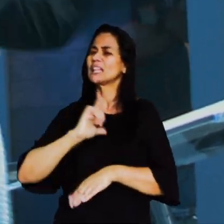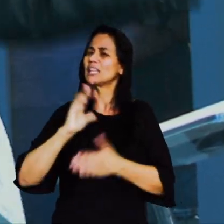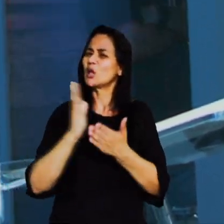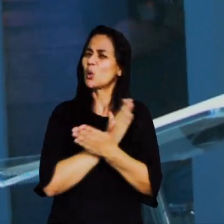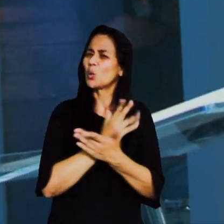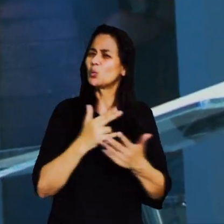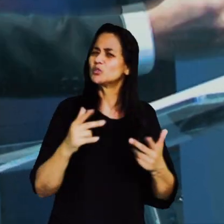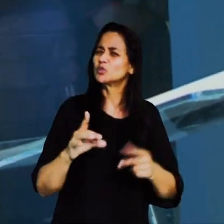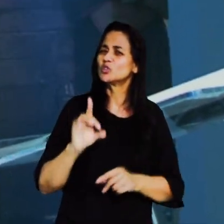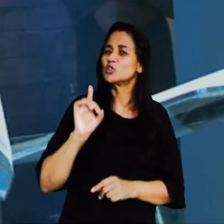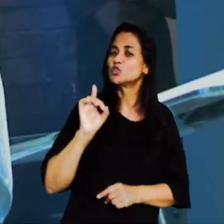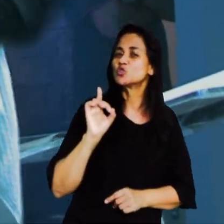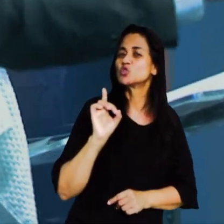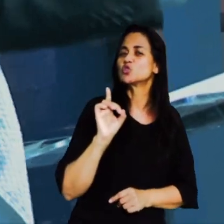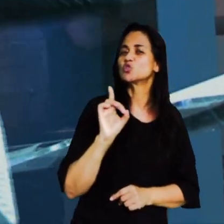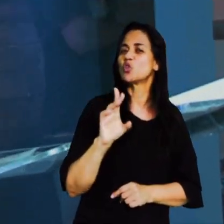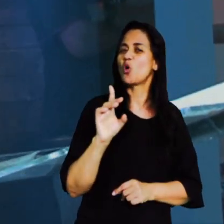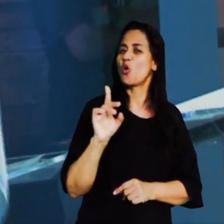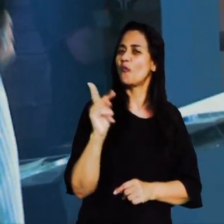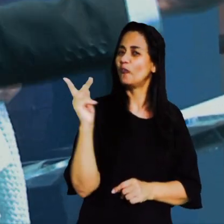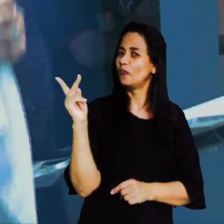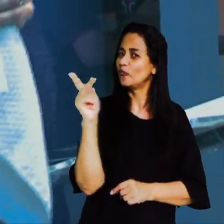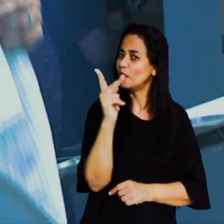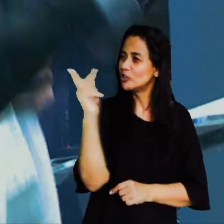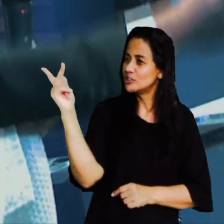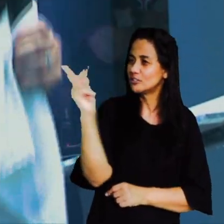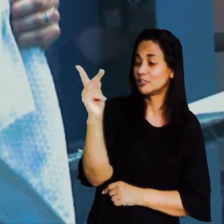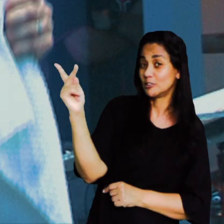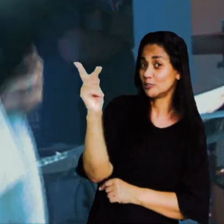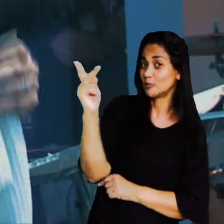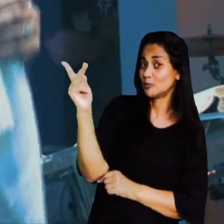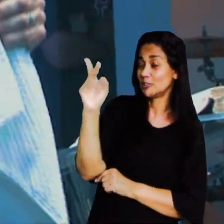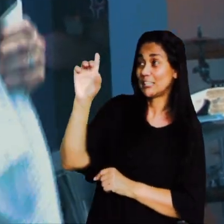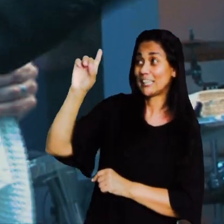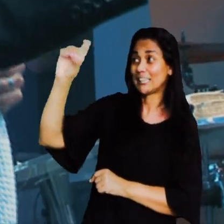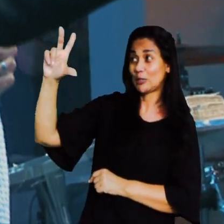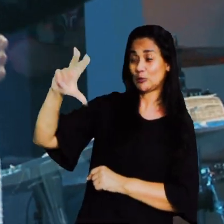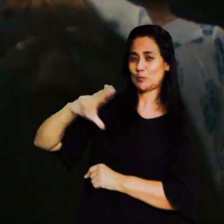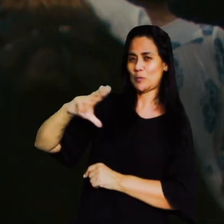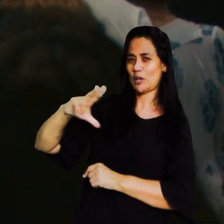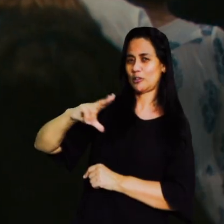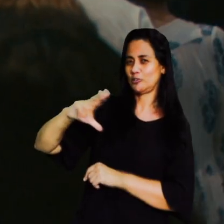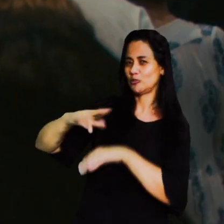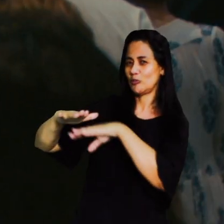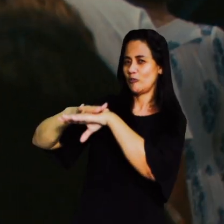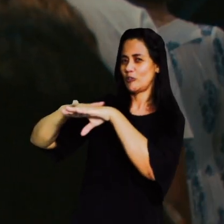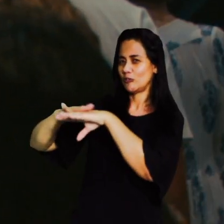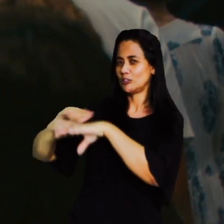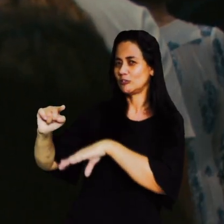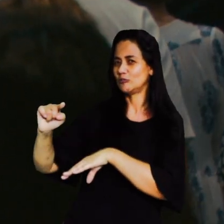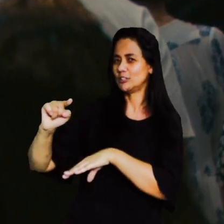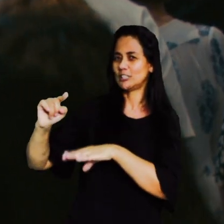só vai falar para você na tua casa no particular.